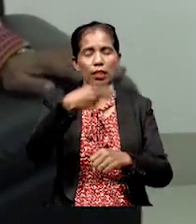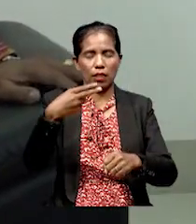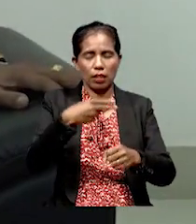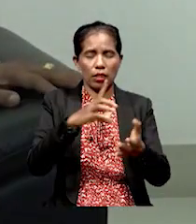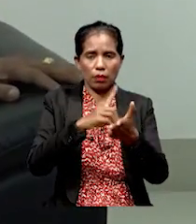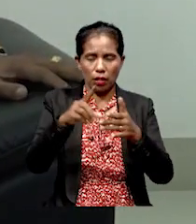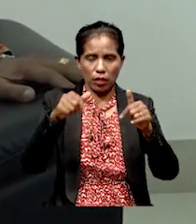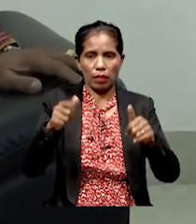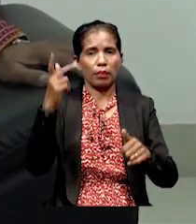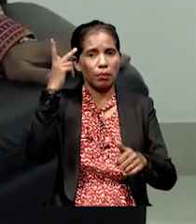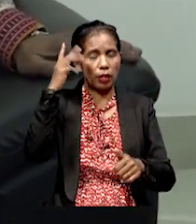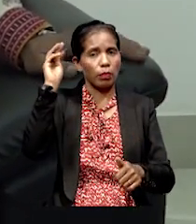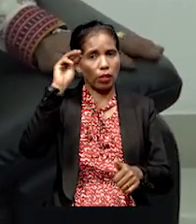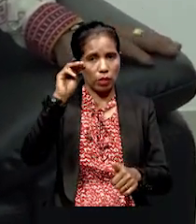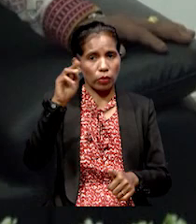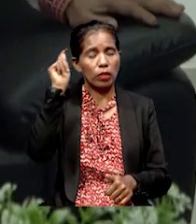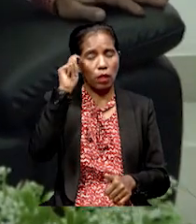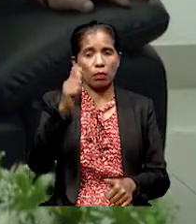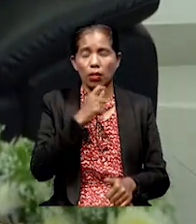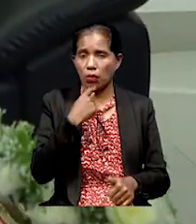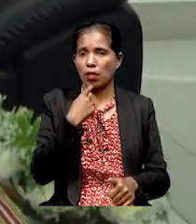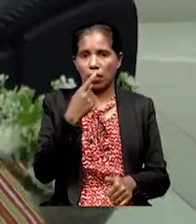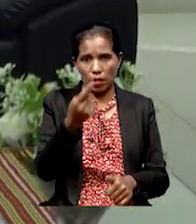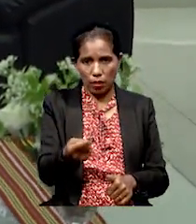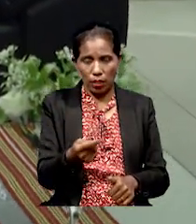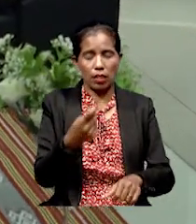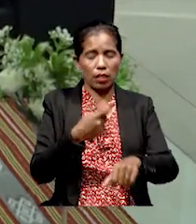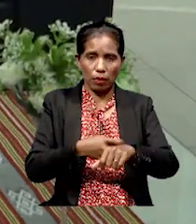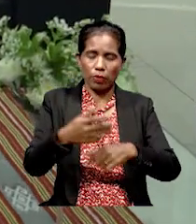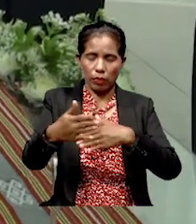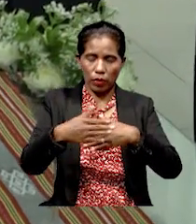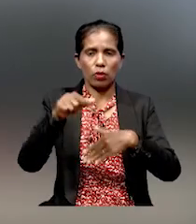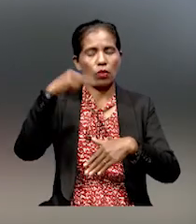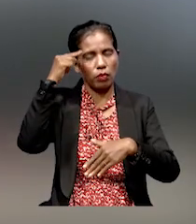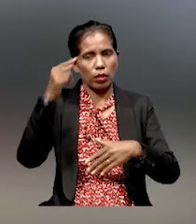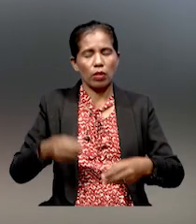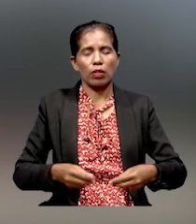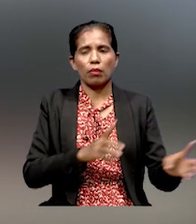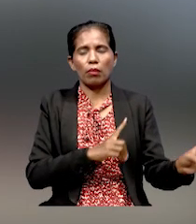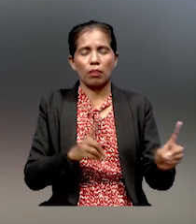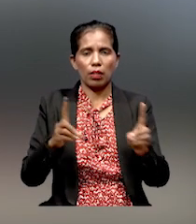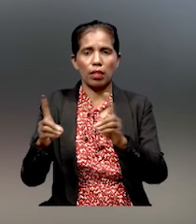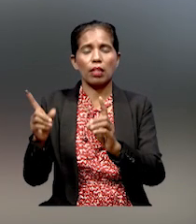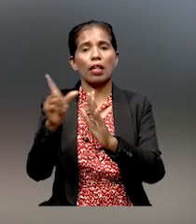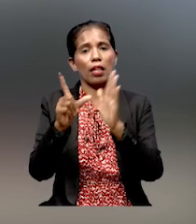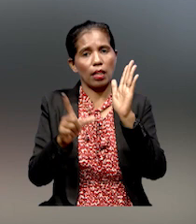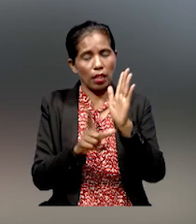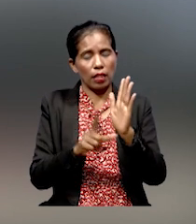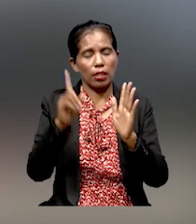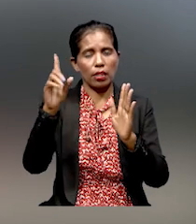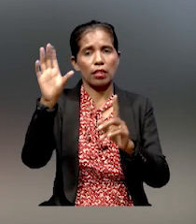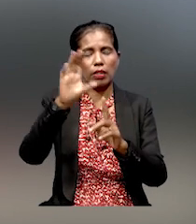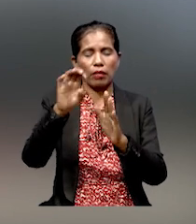ne, primeiro-ministro Taurumatan Rua Kateten e a tempo badak, governo se implementa decreto-lei e nebe chefe